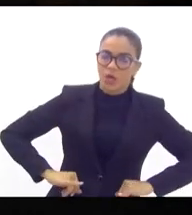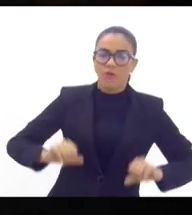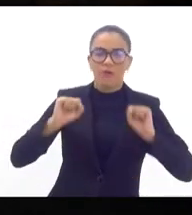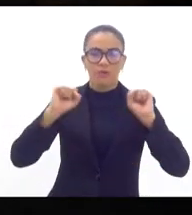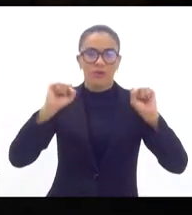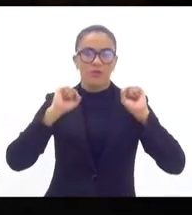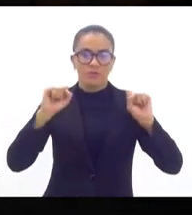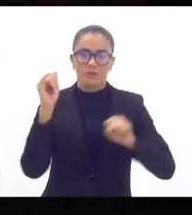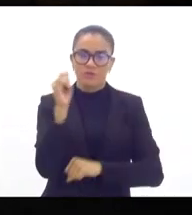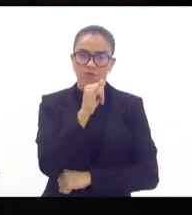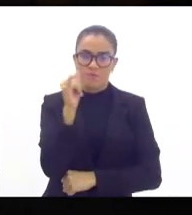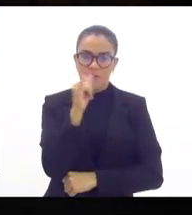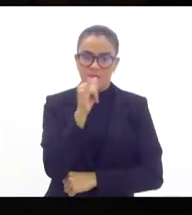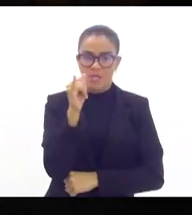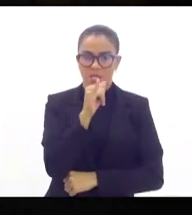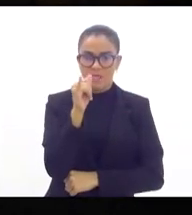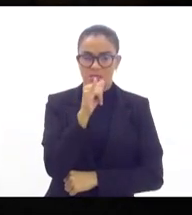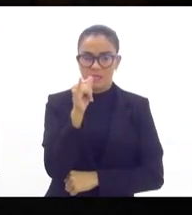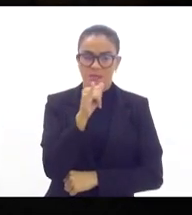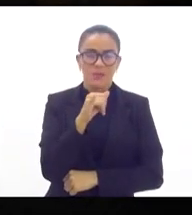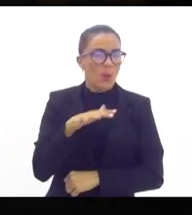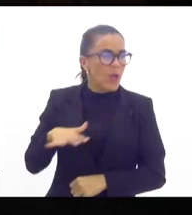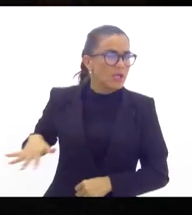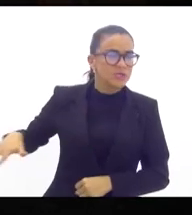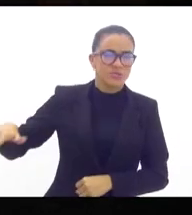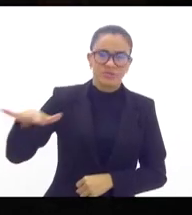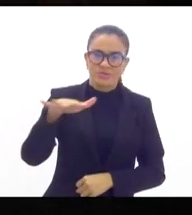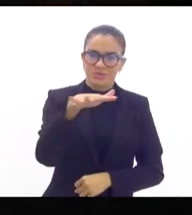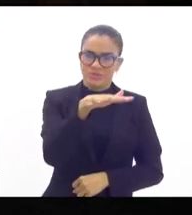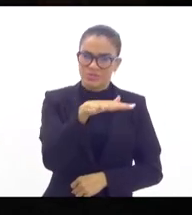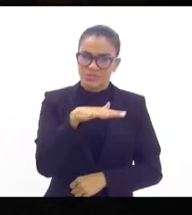então assim gente é generalizado